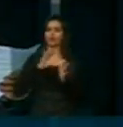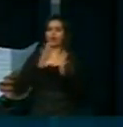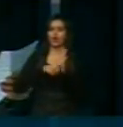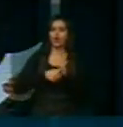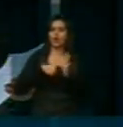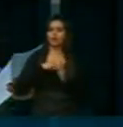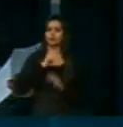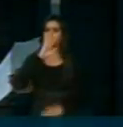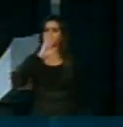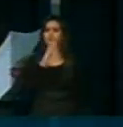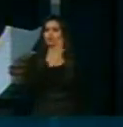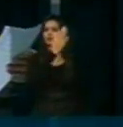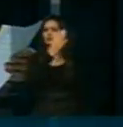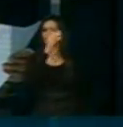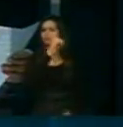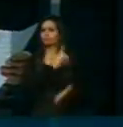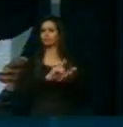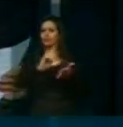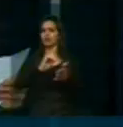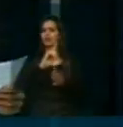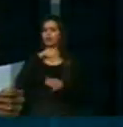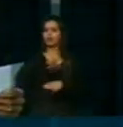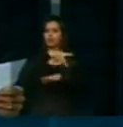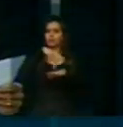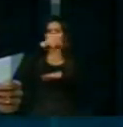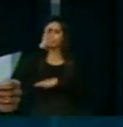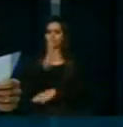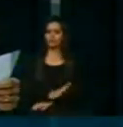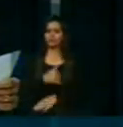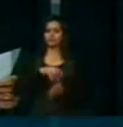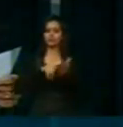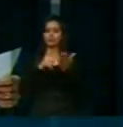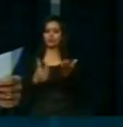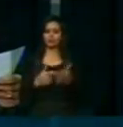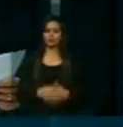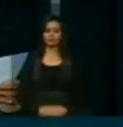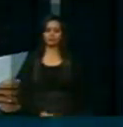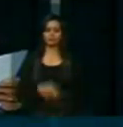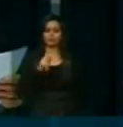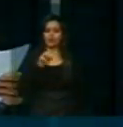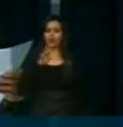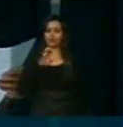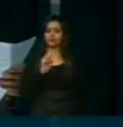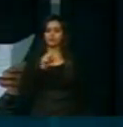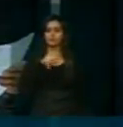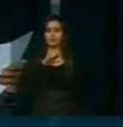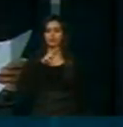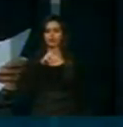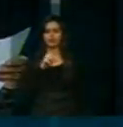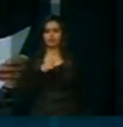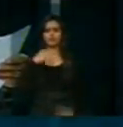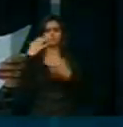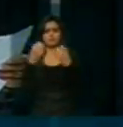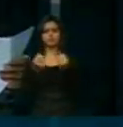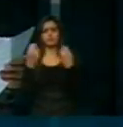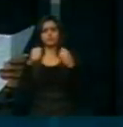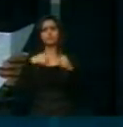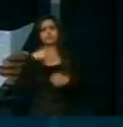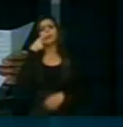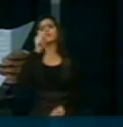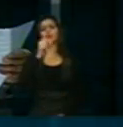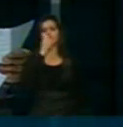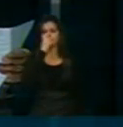pátria. Mais ainda, Jornal do Brasil, Pontes de Miranda, teve que admitir, diz